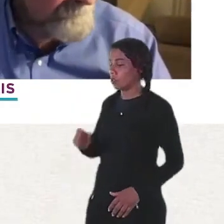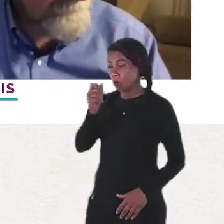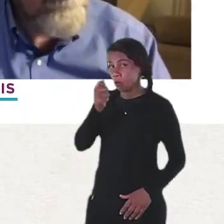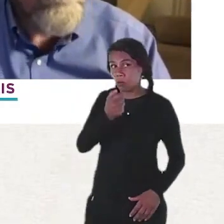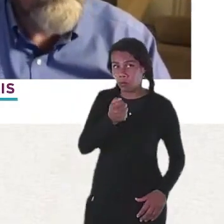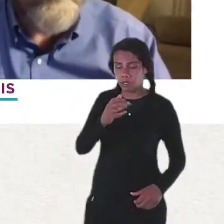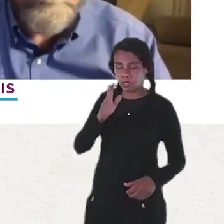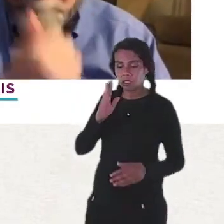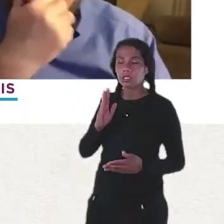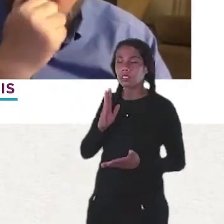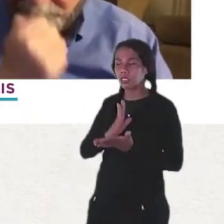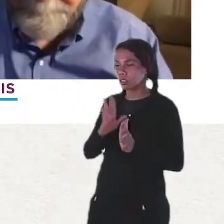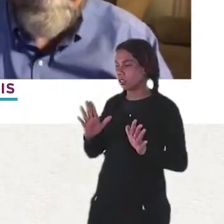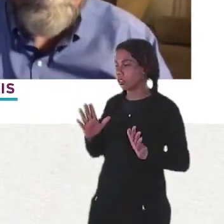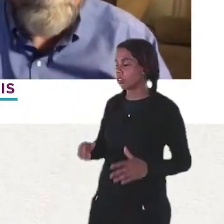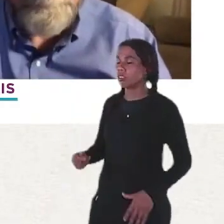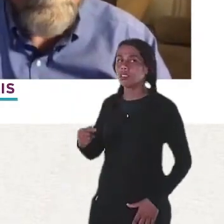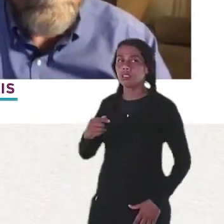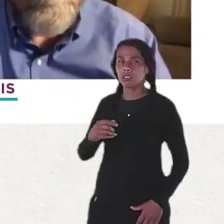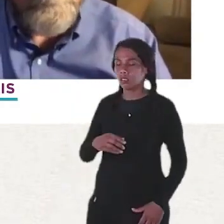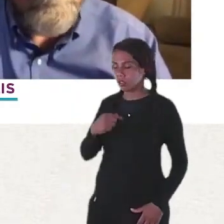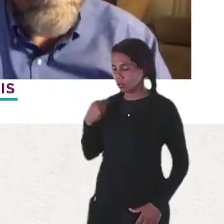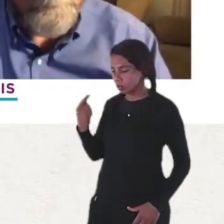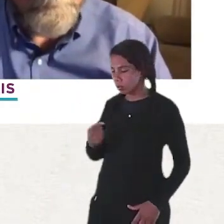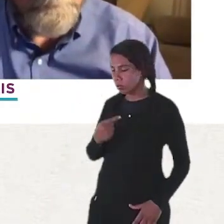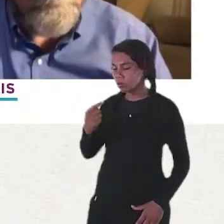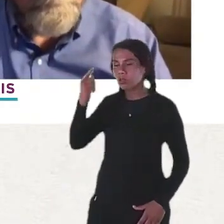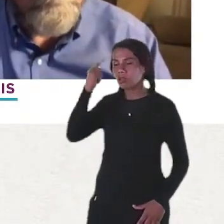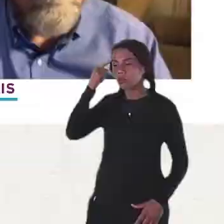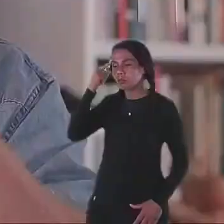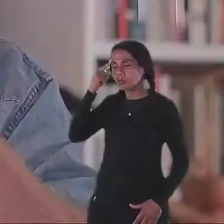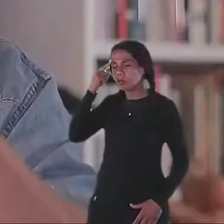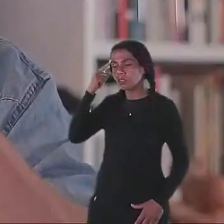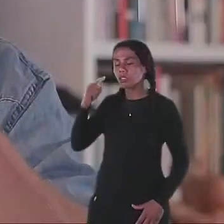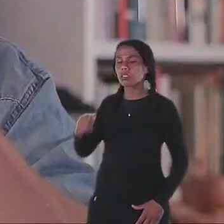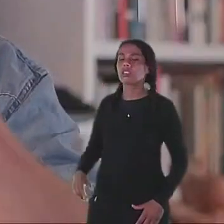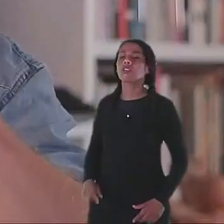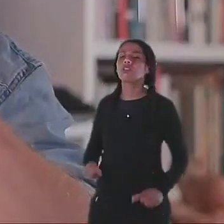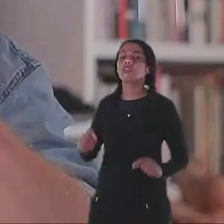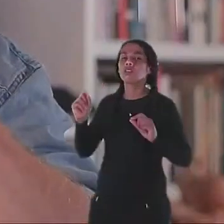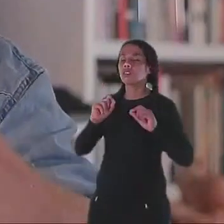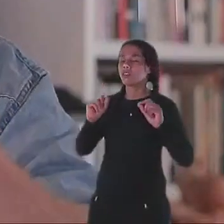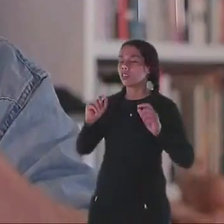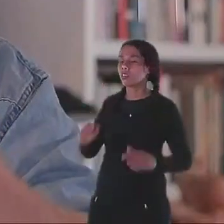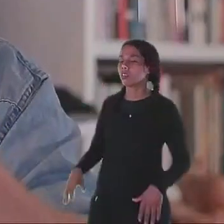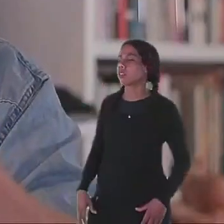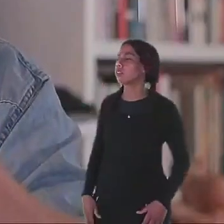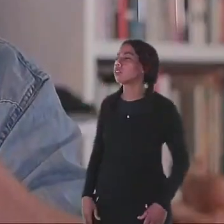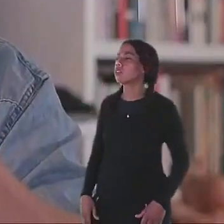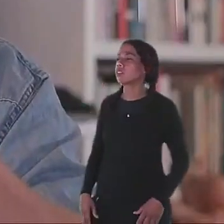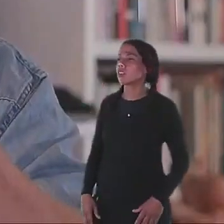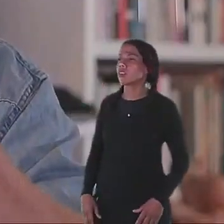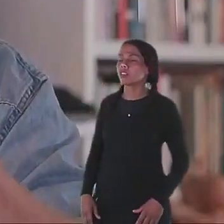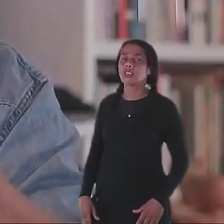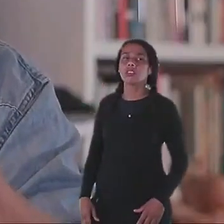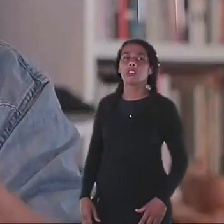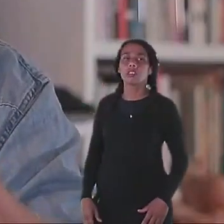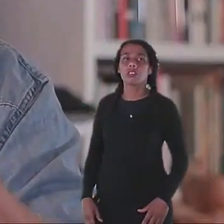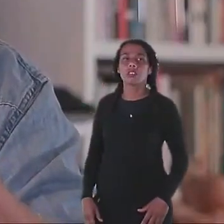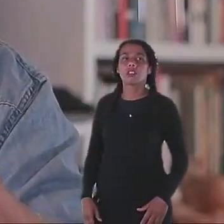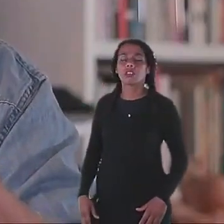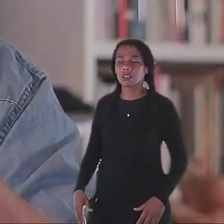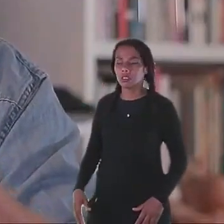raciocínio no seguinte sentido. Nós precisamos, Miguel, de algum jeito, dizer